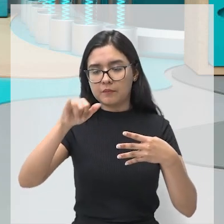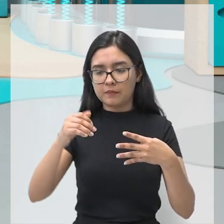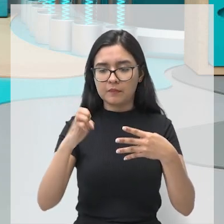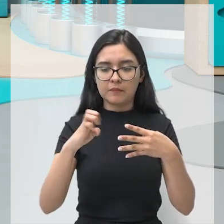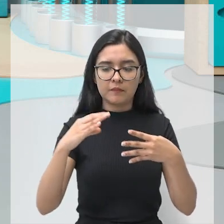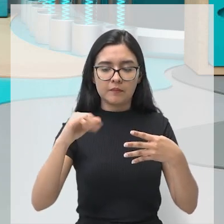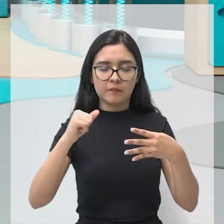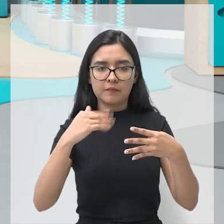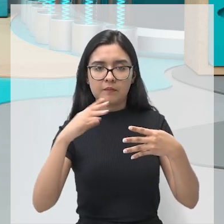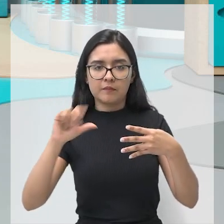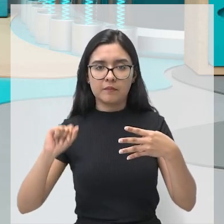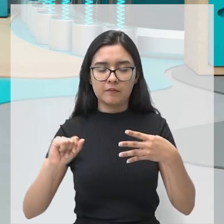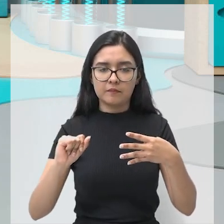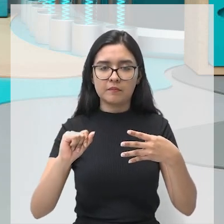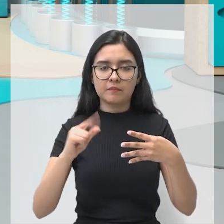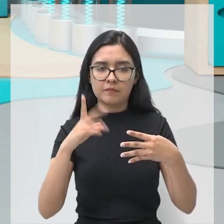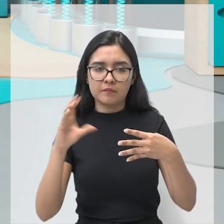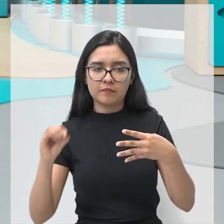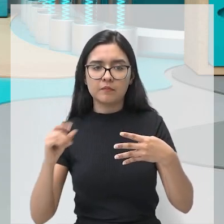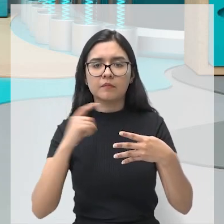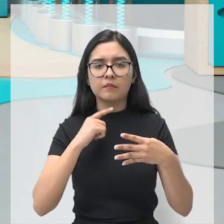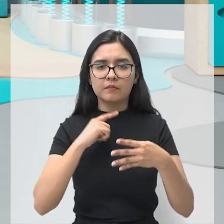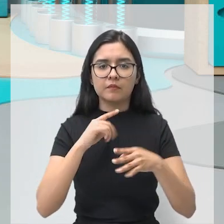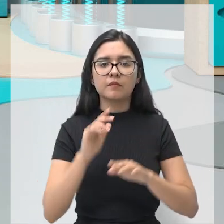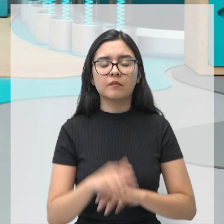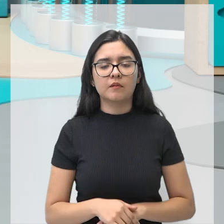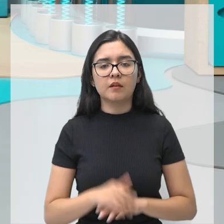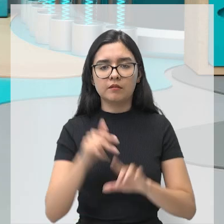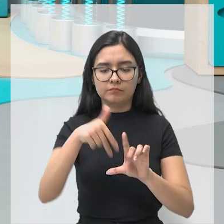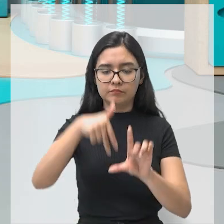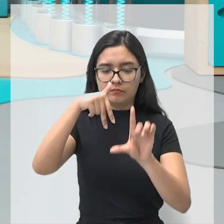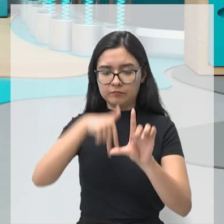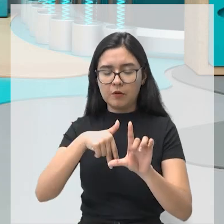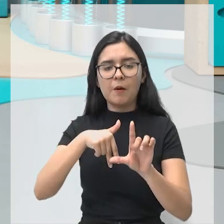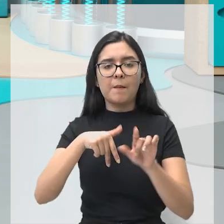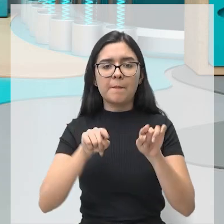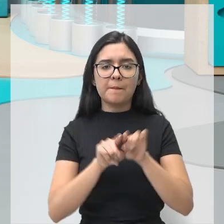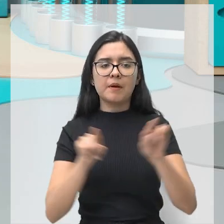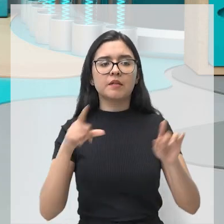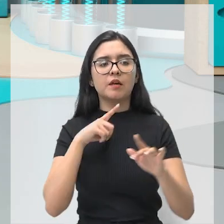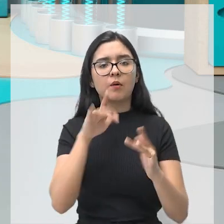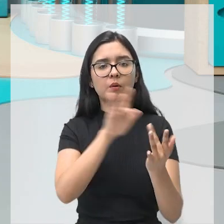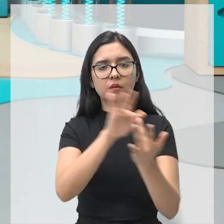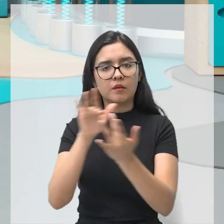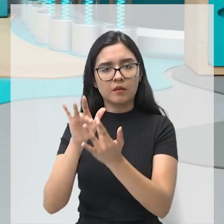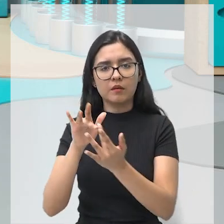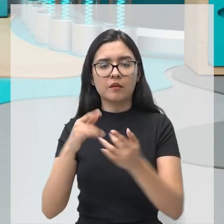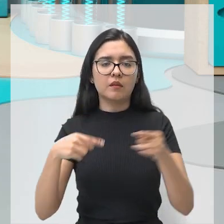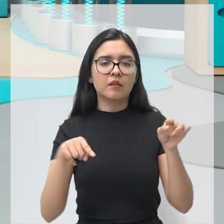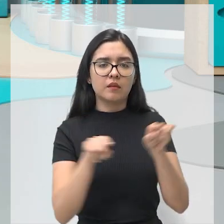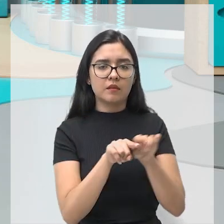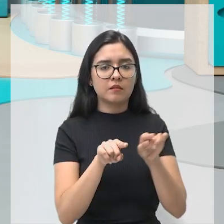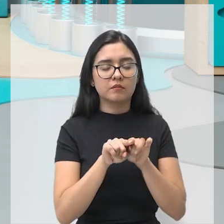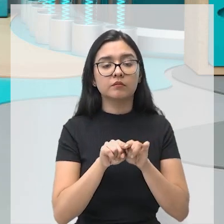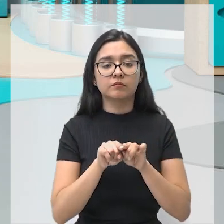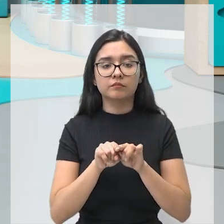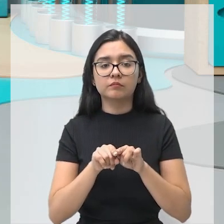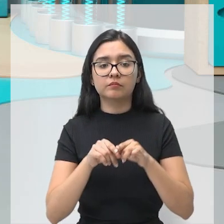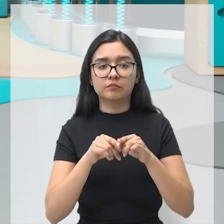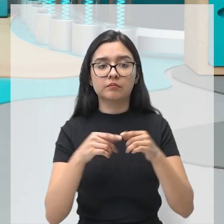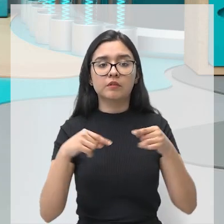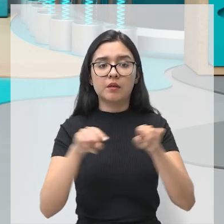usuário está fora do mundo virtual, mas ele interage com elementos virtuais. O segundo deles, a